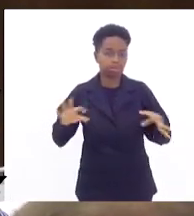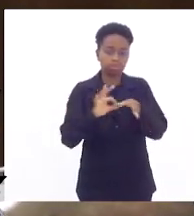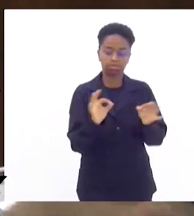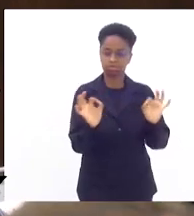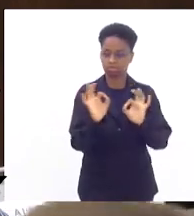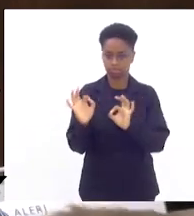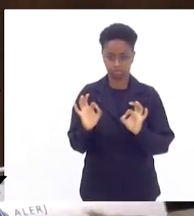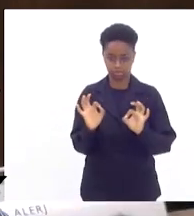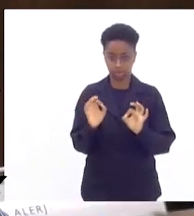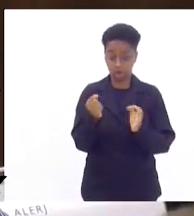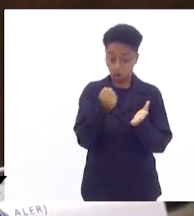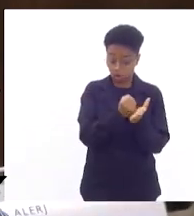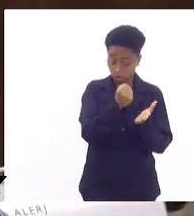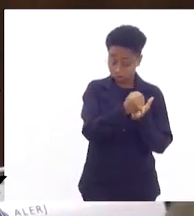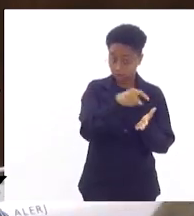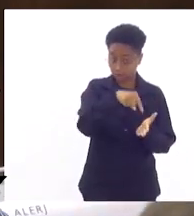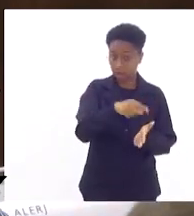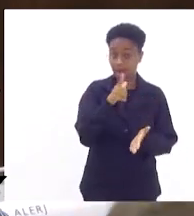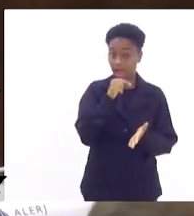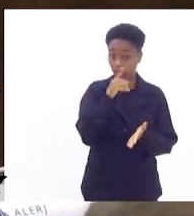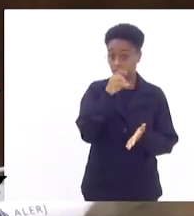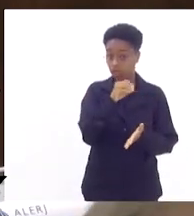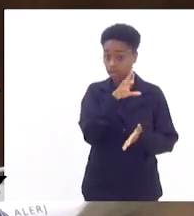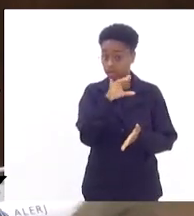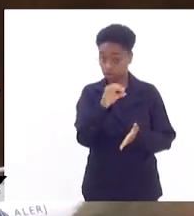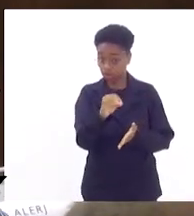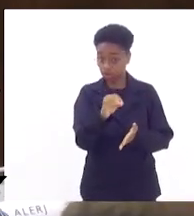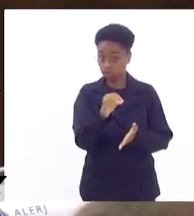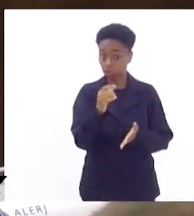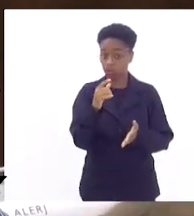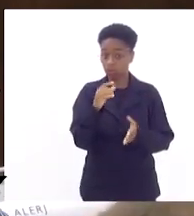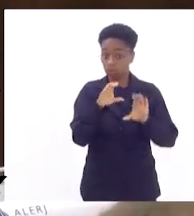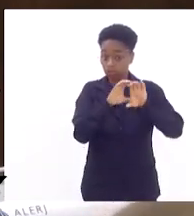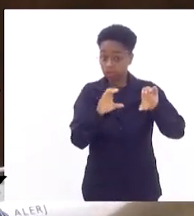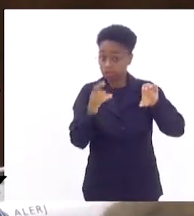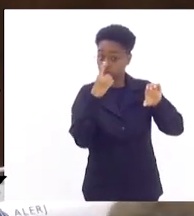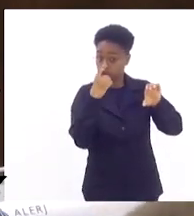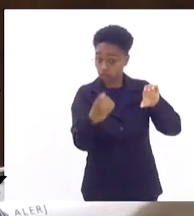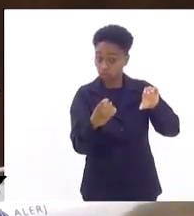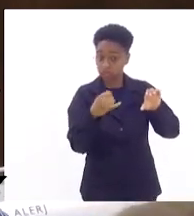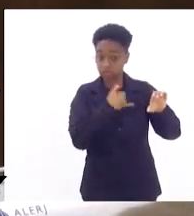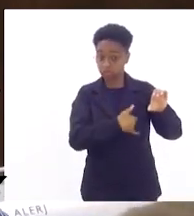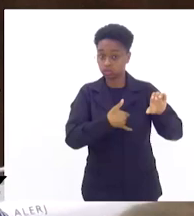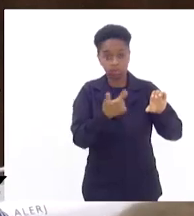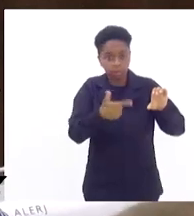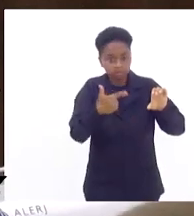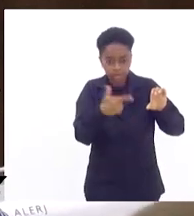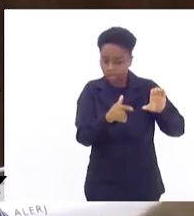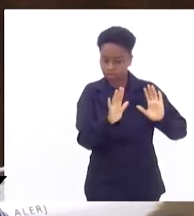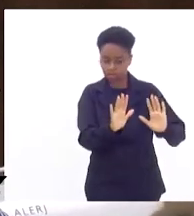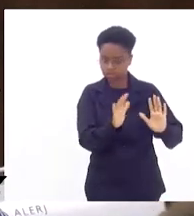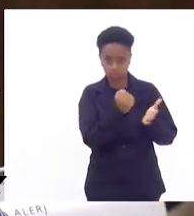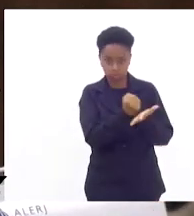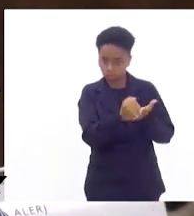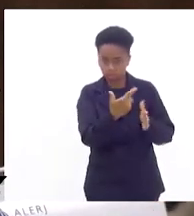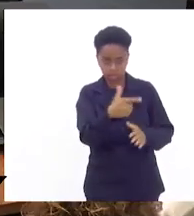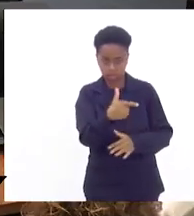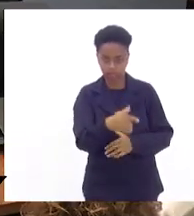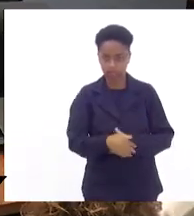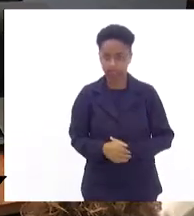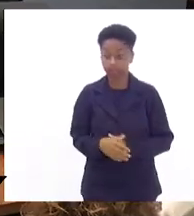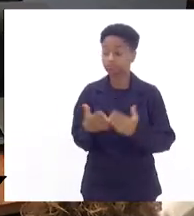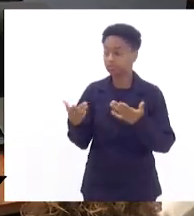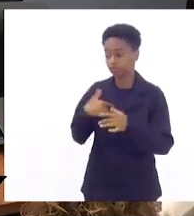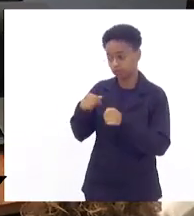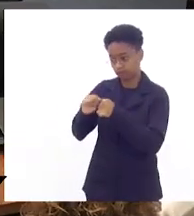Rio. No contrato da Águas do Rio, então, o esgotamento sanitário de São João de Meriti não consta. Tá. Então, vamos ver o